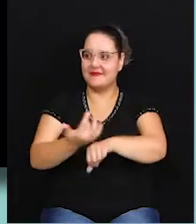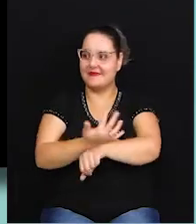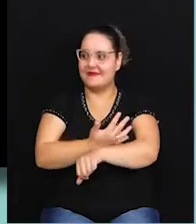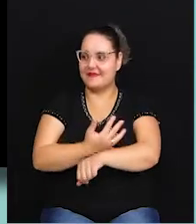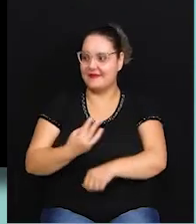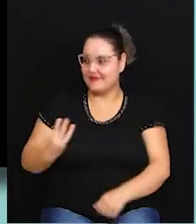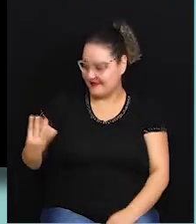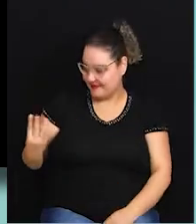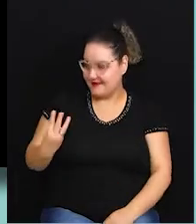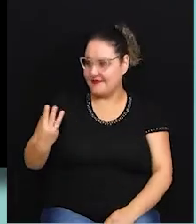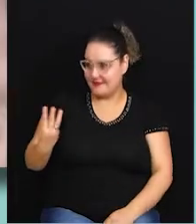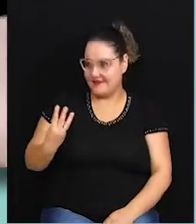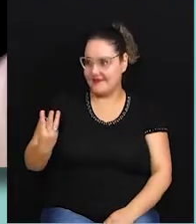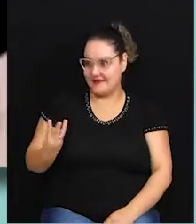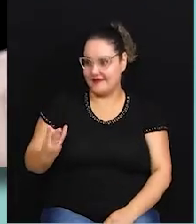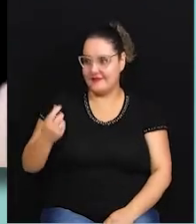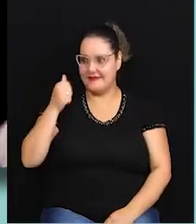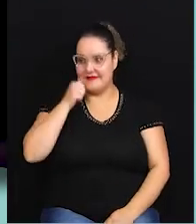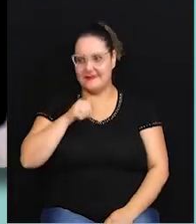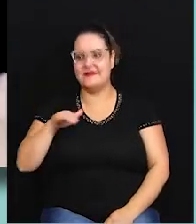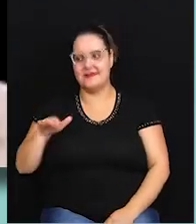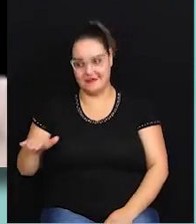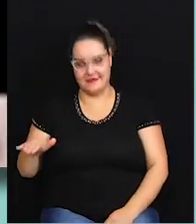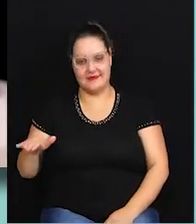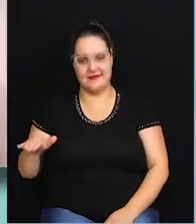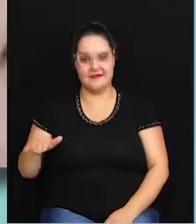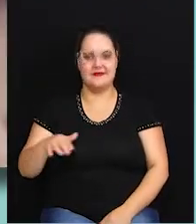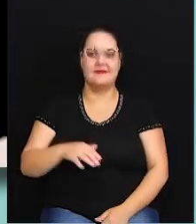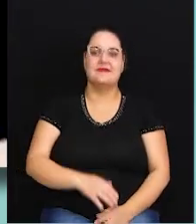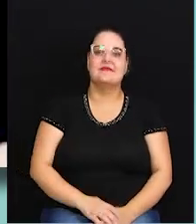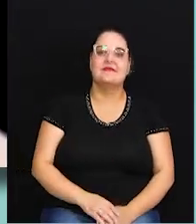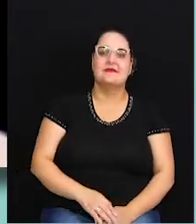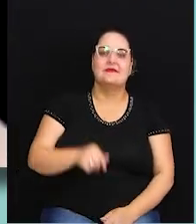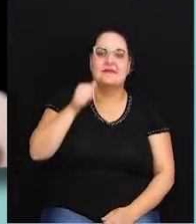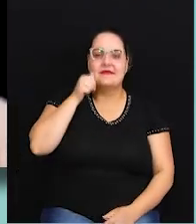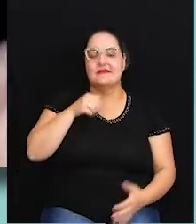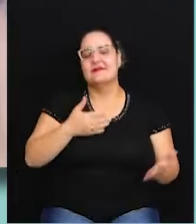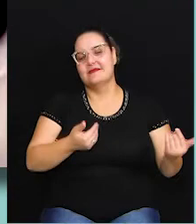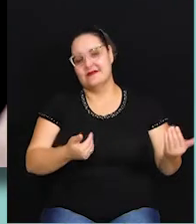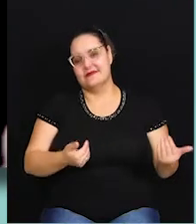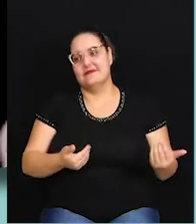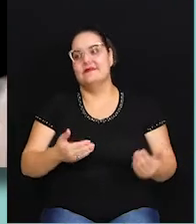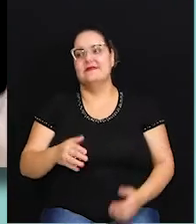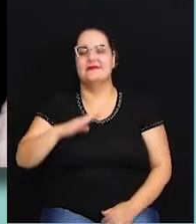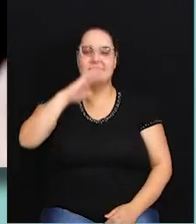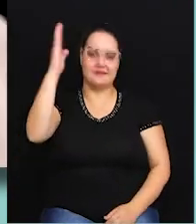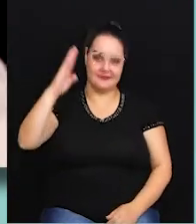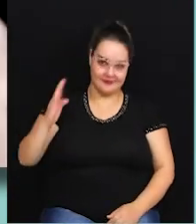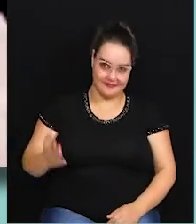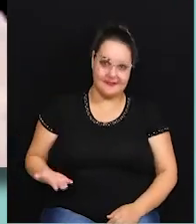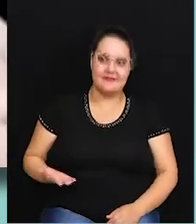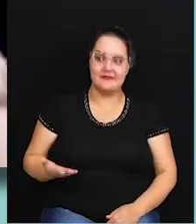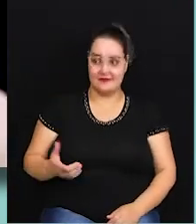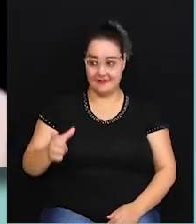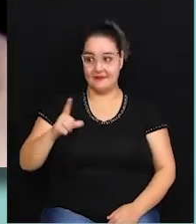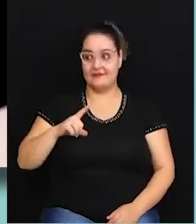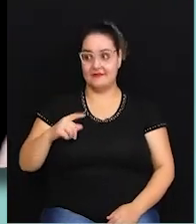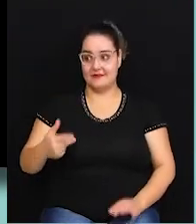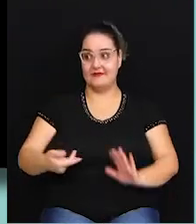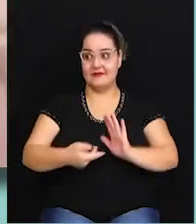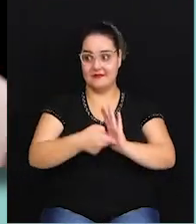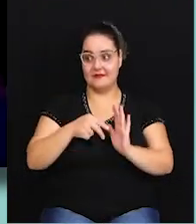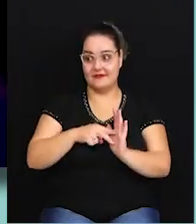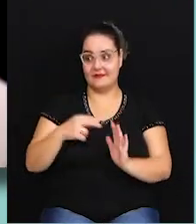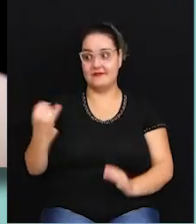muita emoção. Nós, três meninas, vamos representar a ciência jovem brasileira. Então, isso tem muito significado para